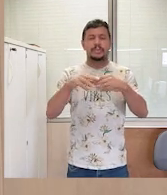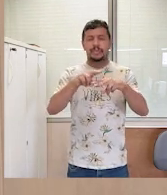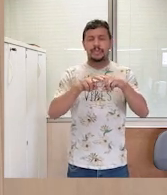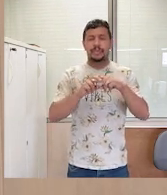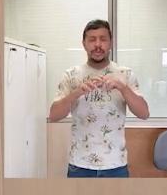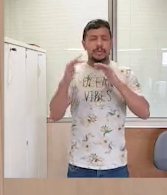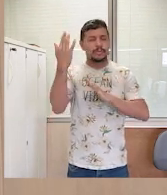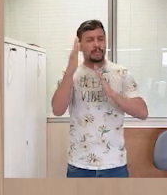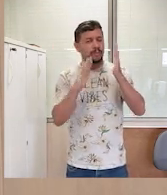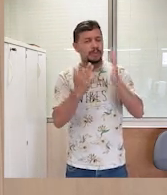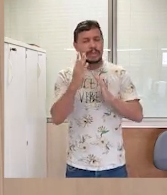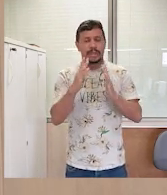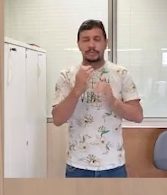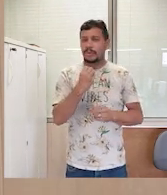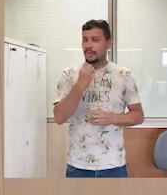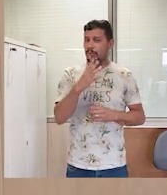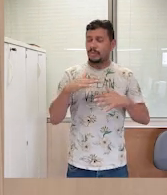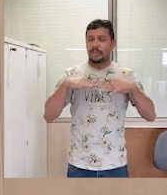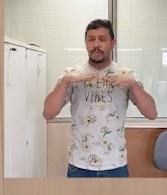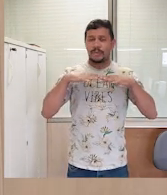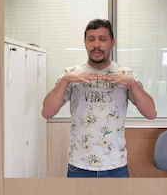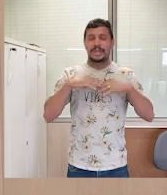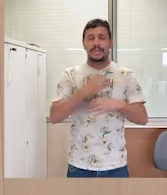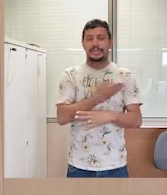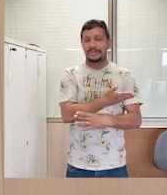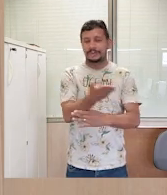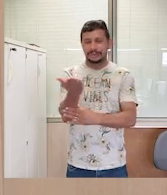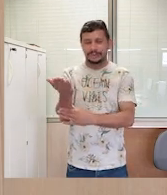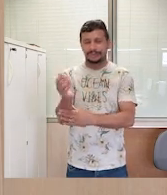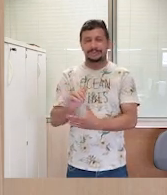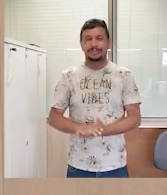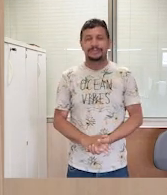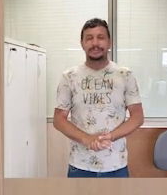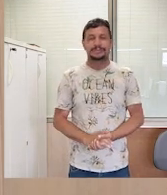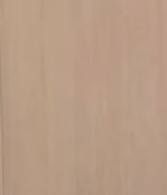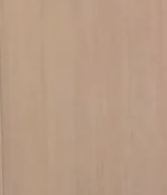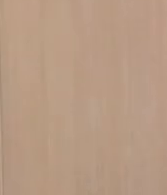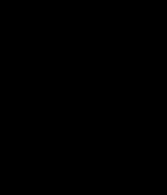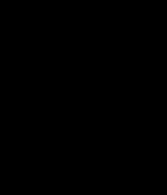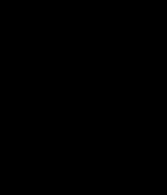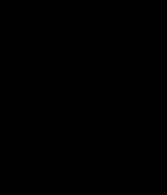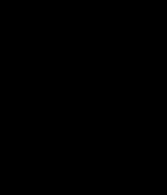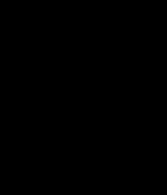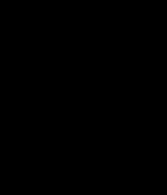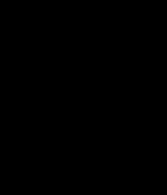não funcionam neste carnaval. Um ótimo feriado a todos. Até mais!